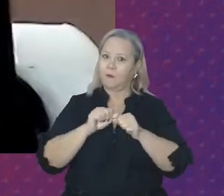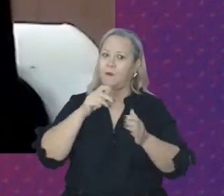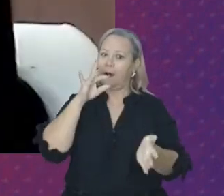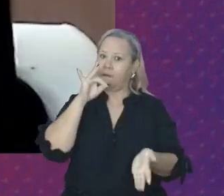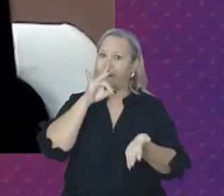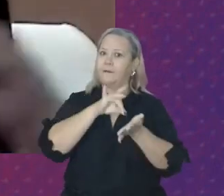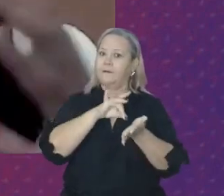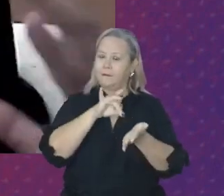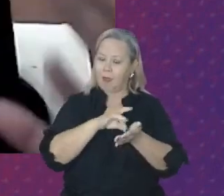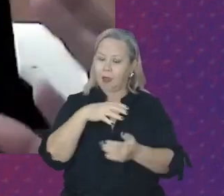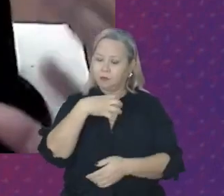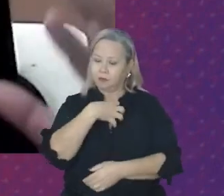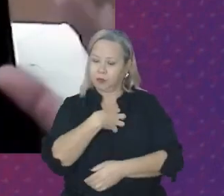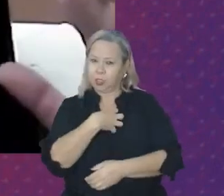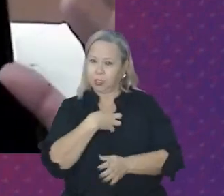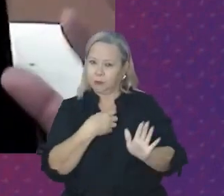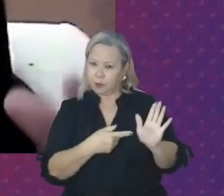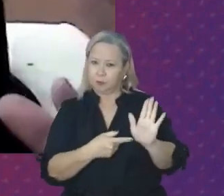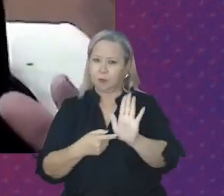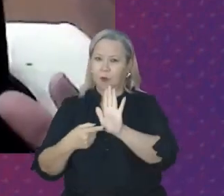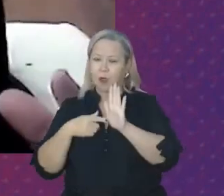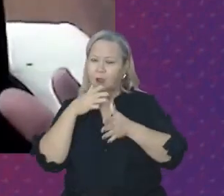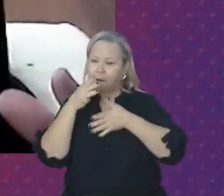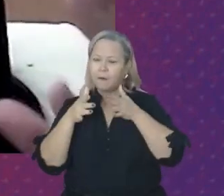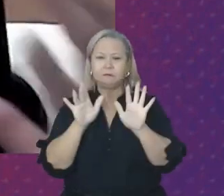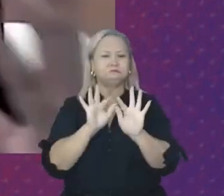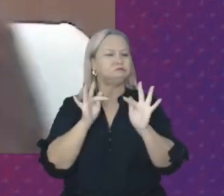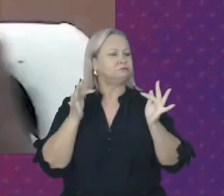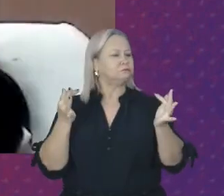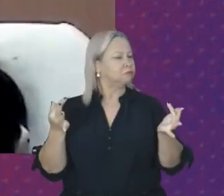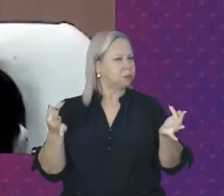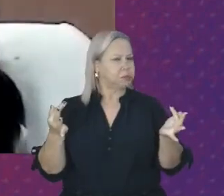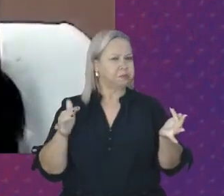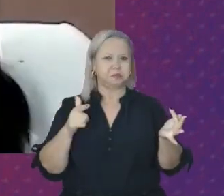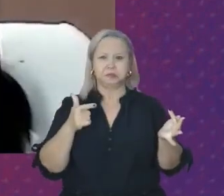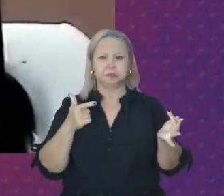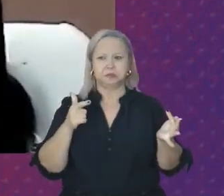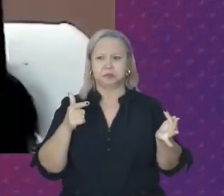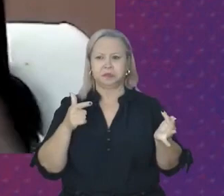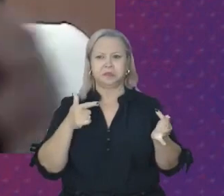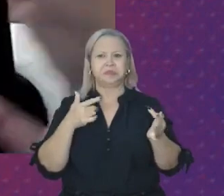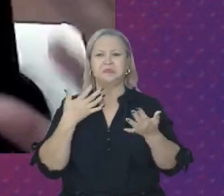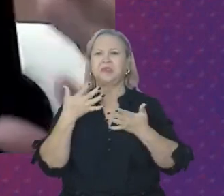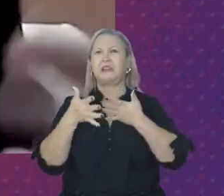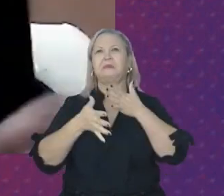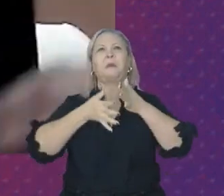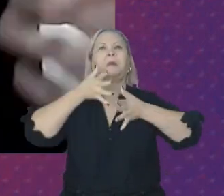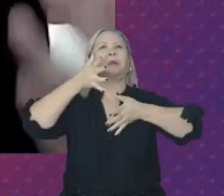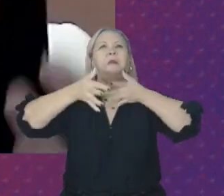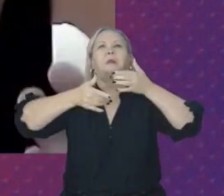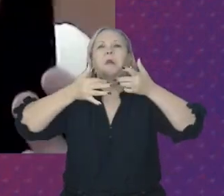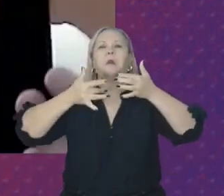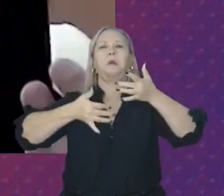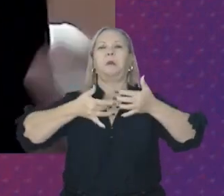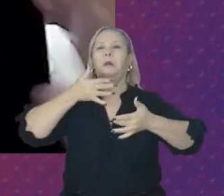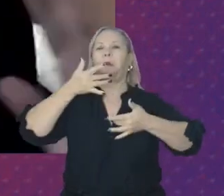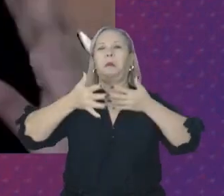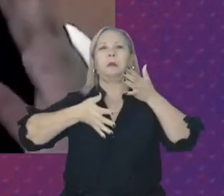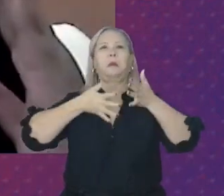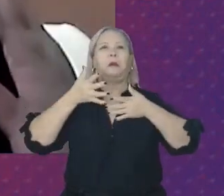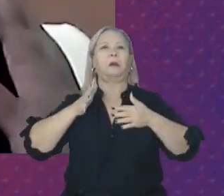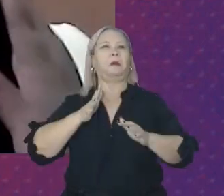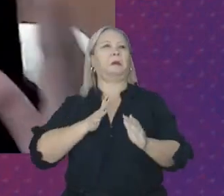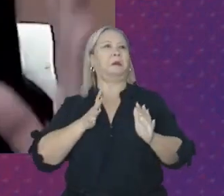que você se expressa. Fale de maneira simples. Não tente rebuscar as coisas para parecer uma pessoa